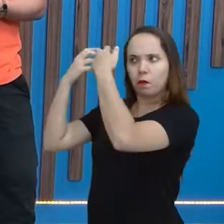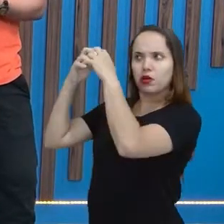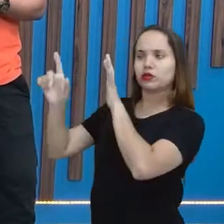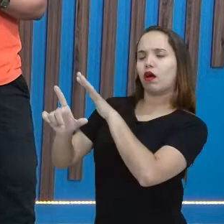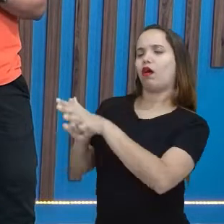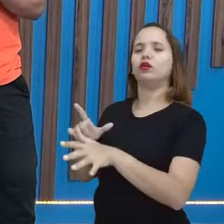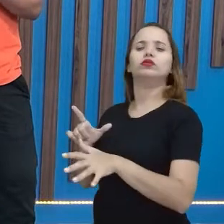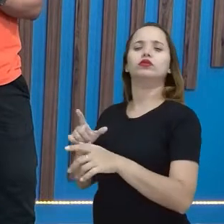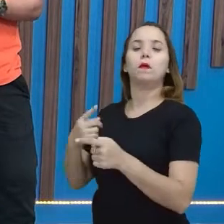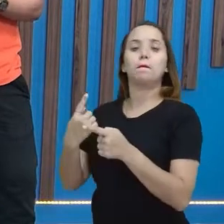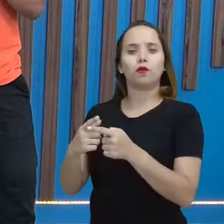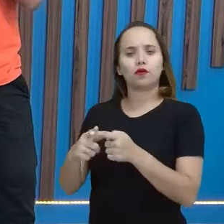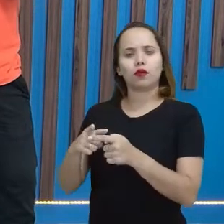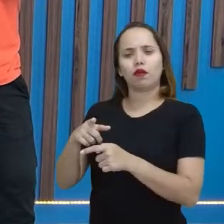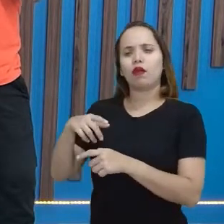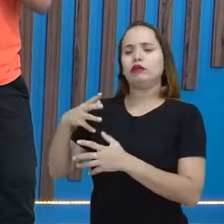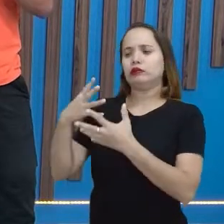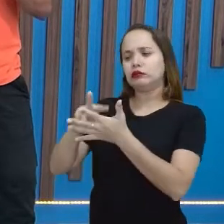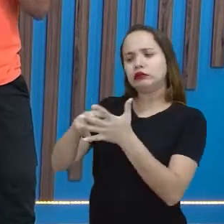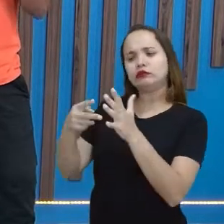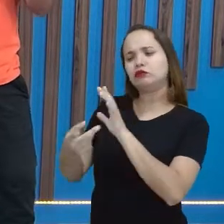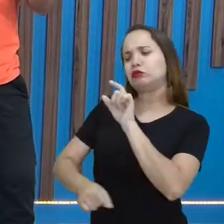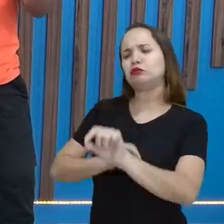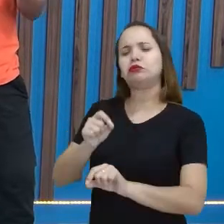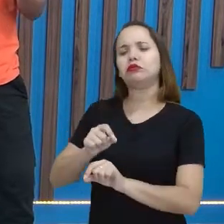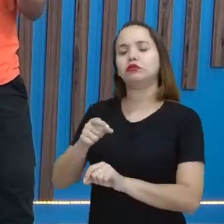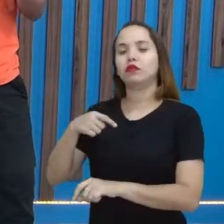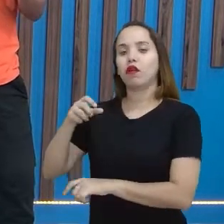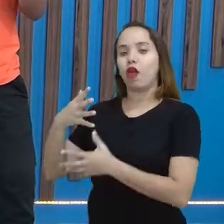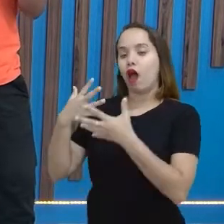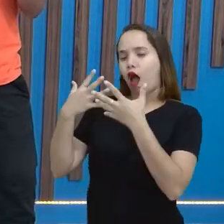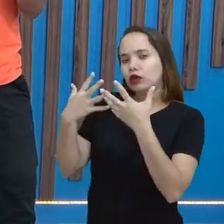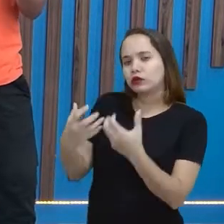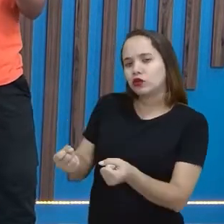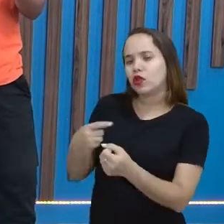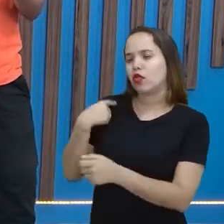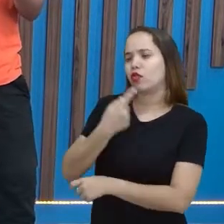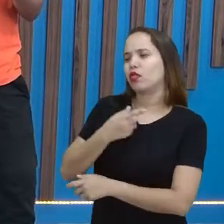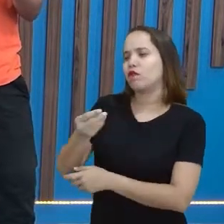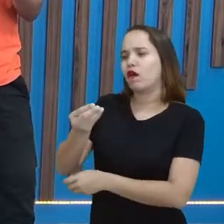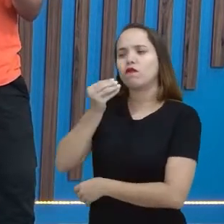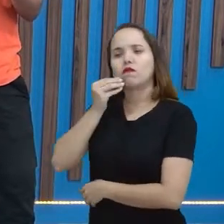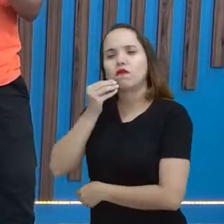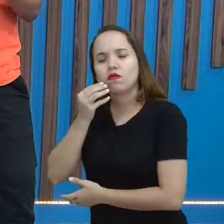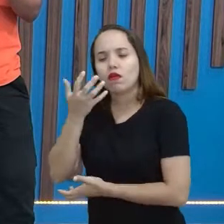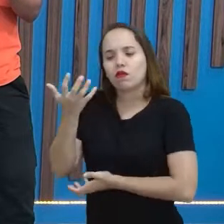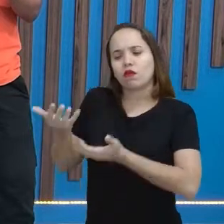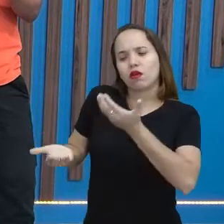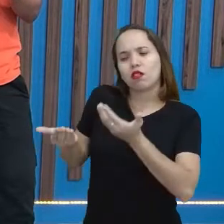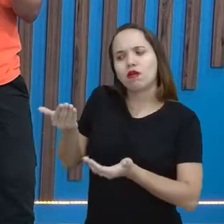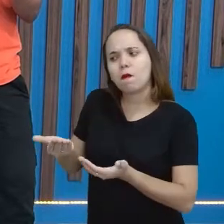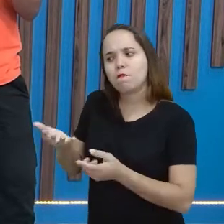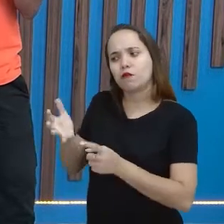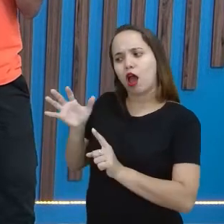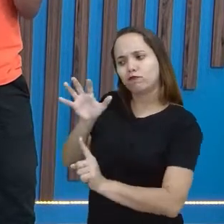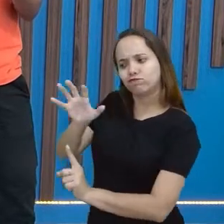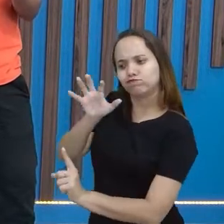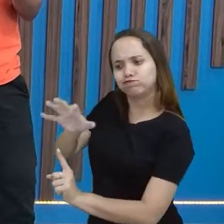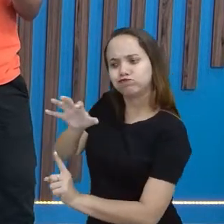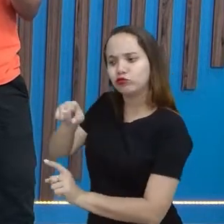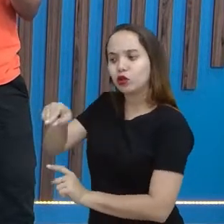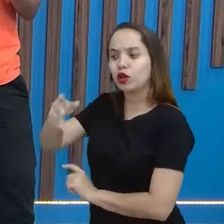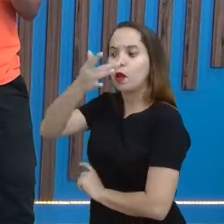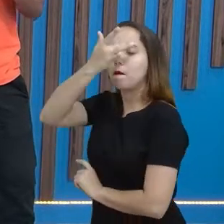intolerância significa que a gente vai ali de forma equilibrada também, né, fazer com que essa pessoa